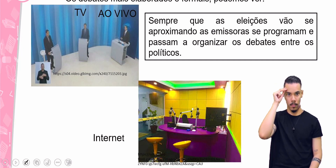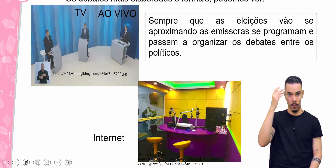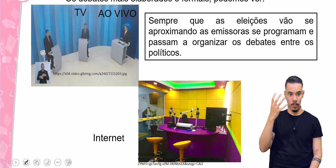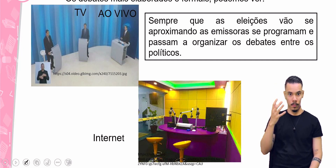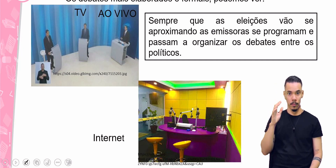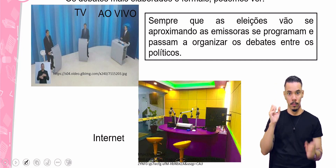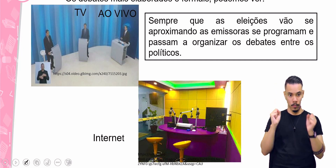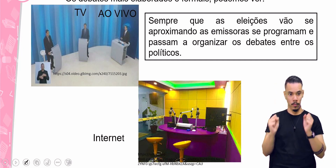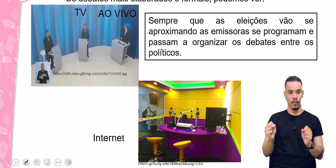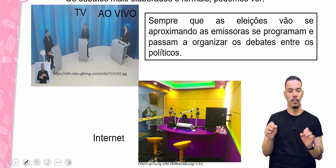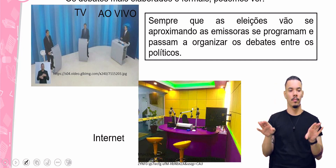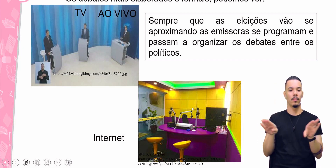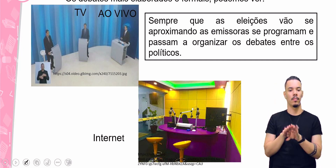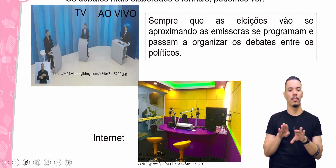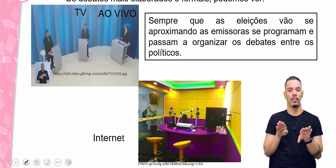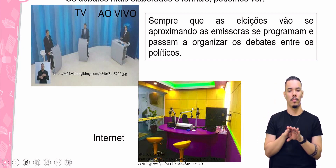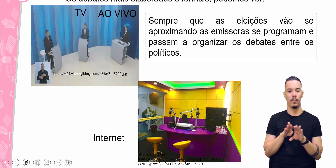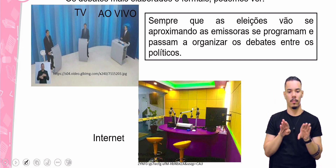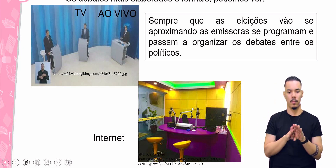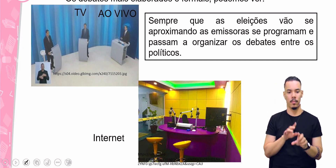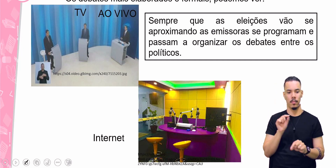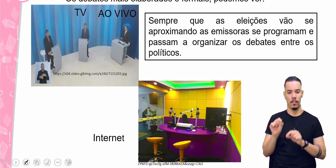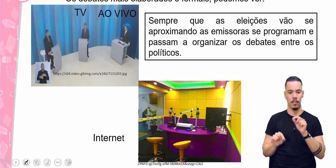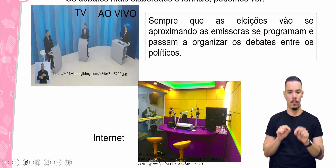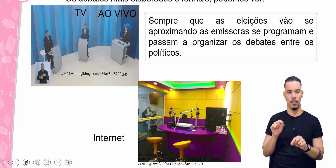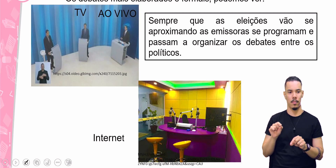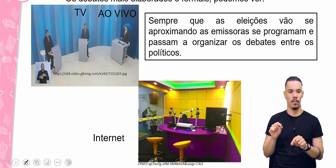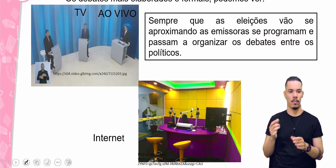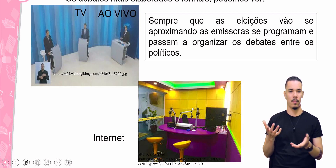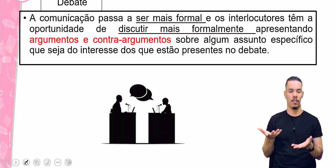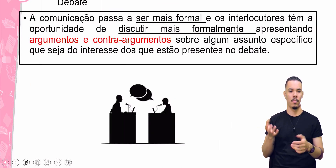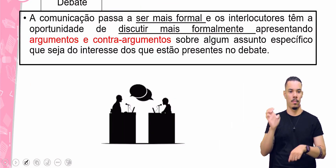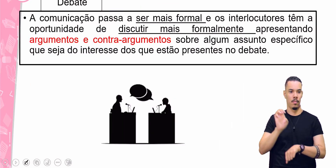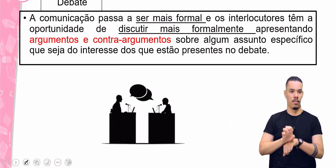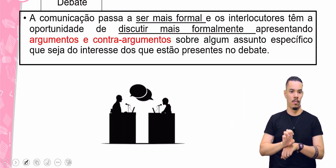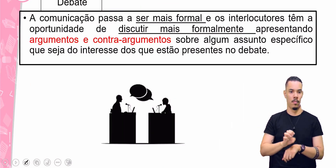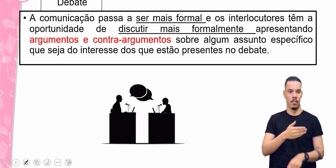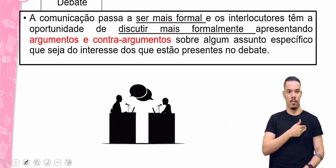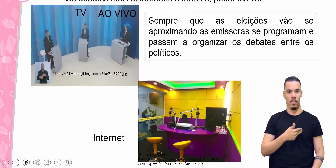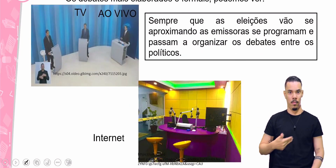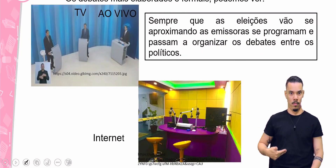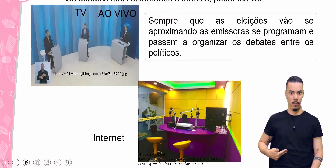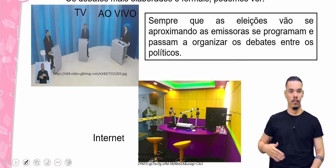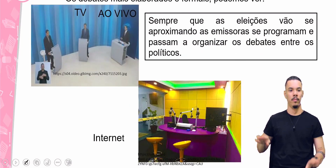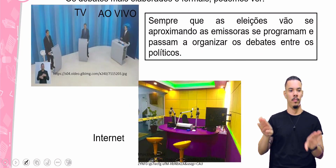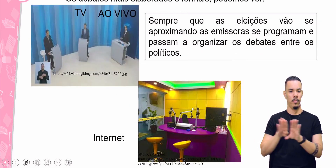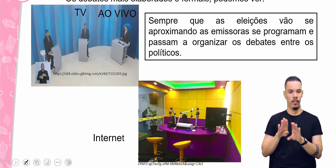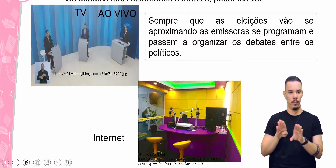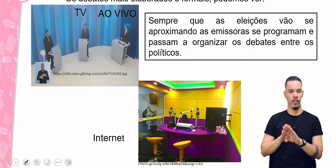certo? Pode ser também estadual e pode ser nível